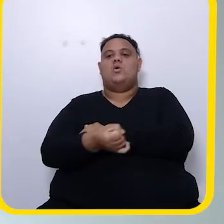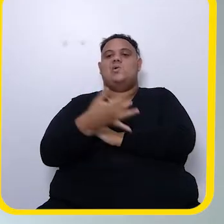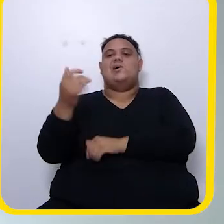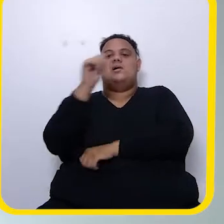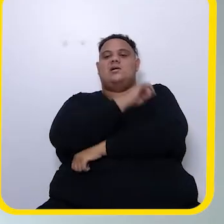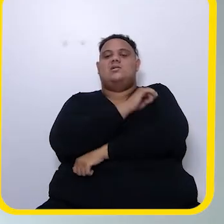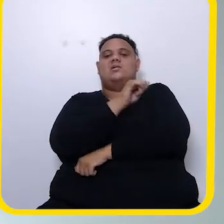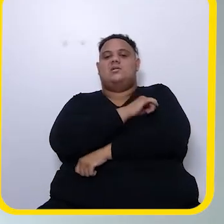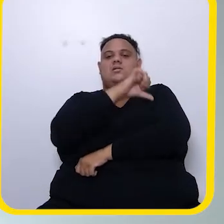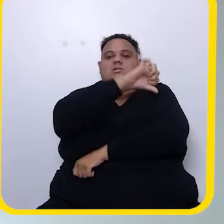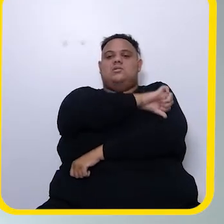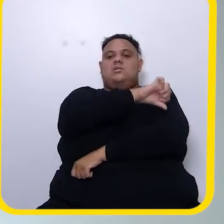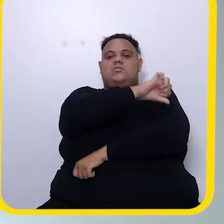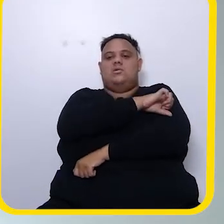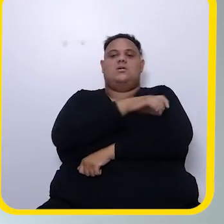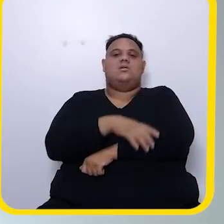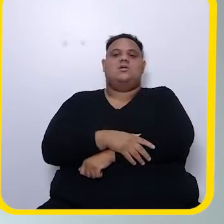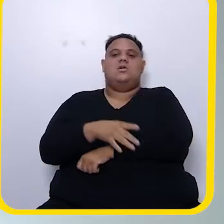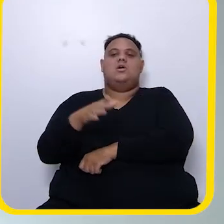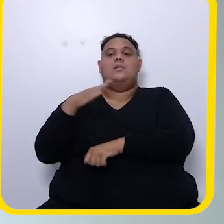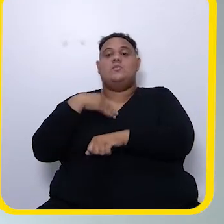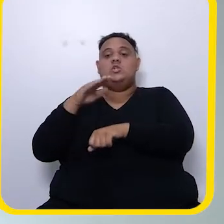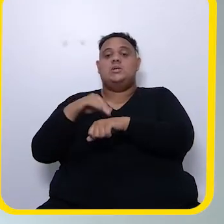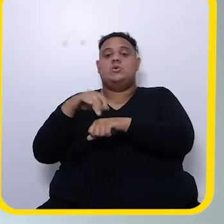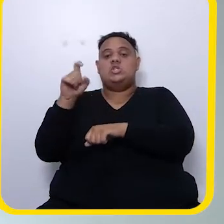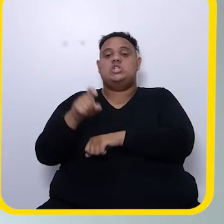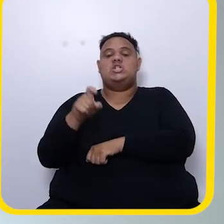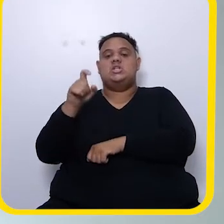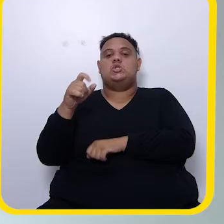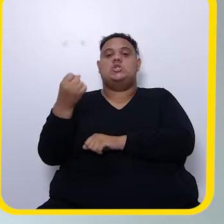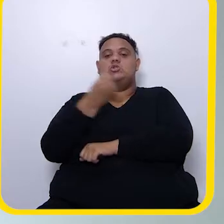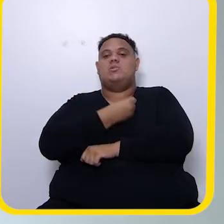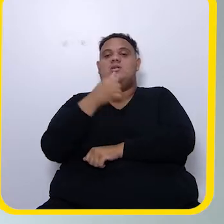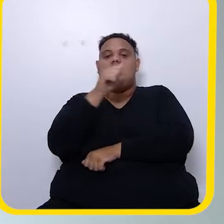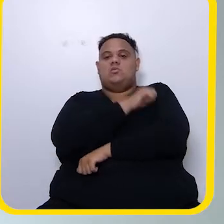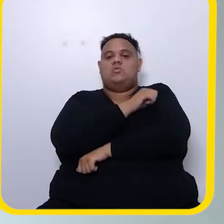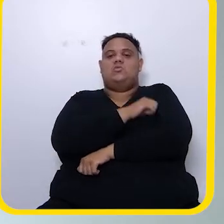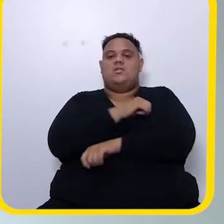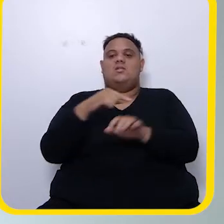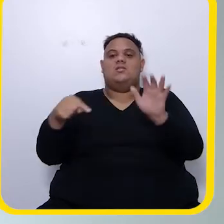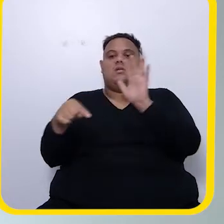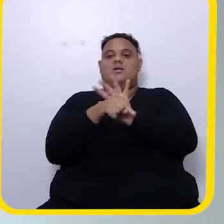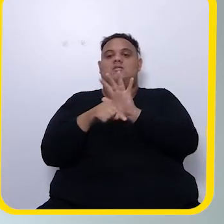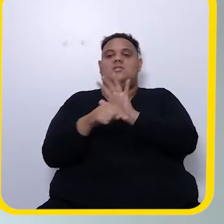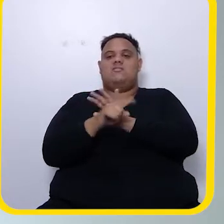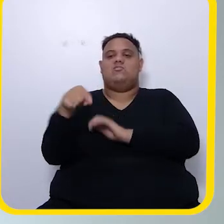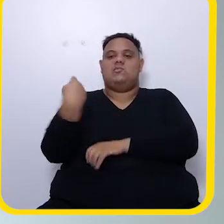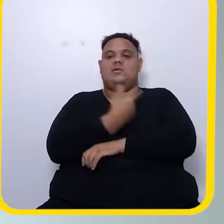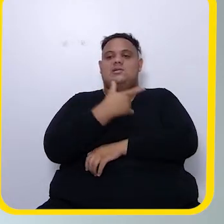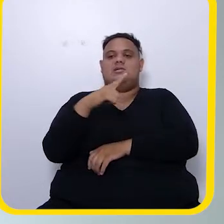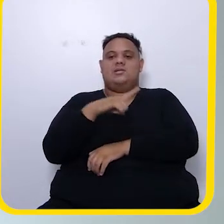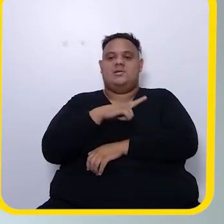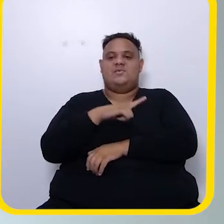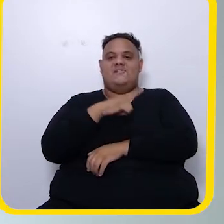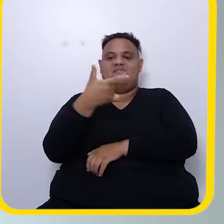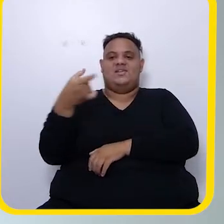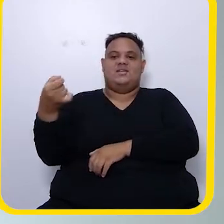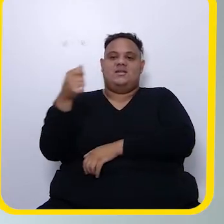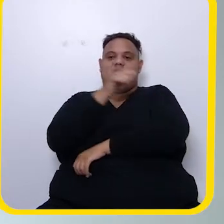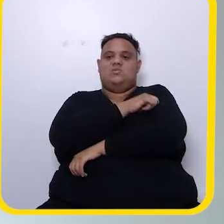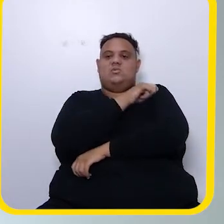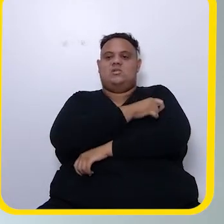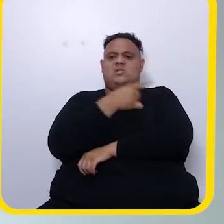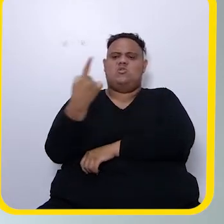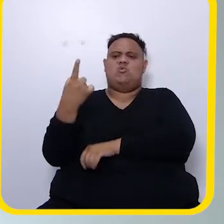há no nono ano? Então, como a gente chamou de x o número de alunos e não pode ser um valor negativo, então nós temos 20 alunos.